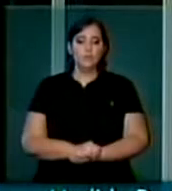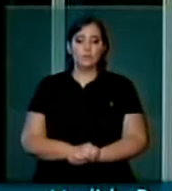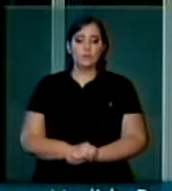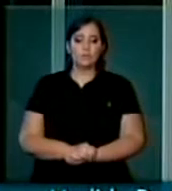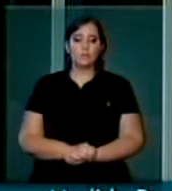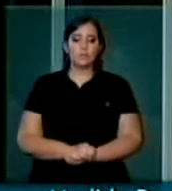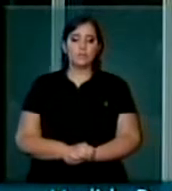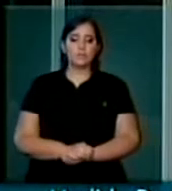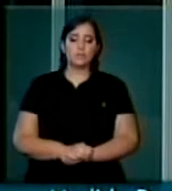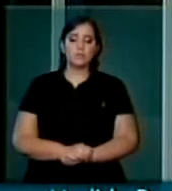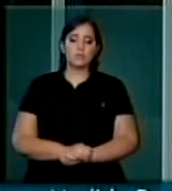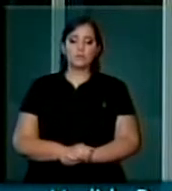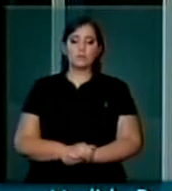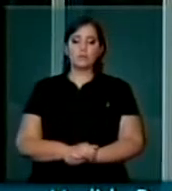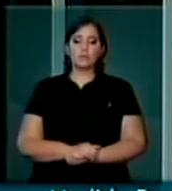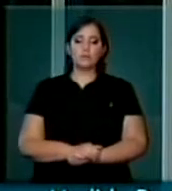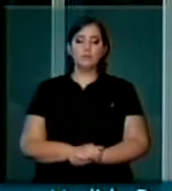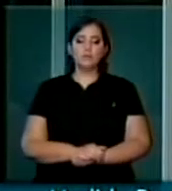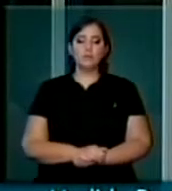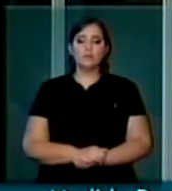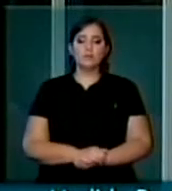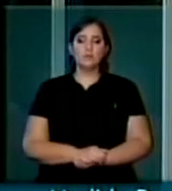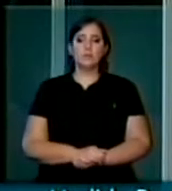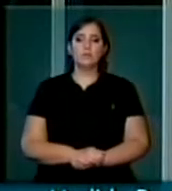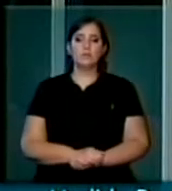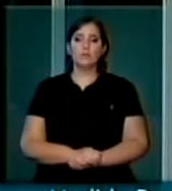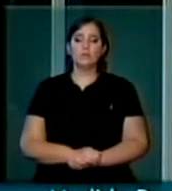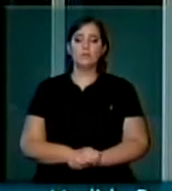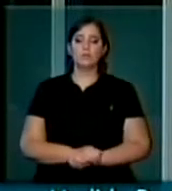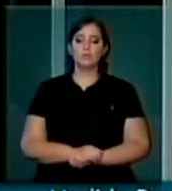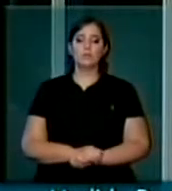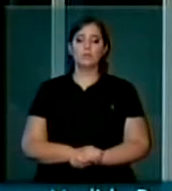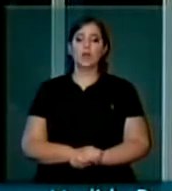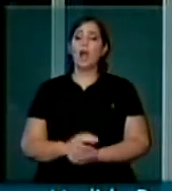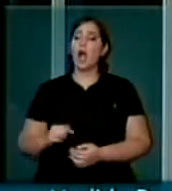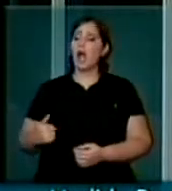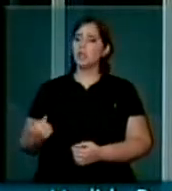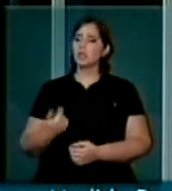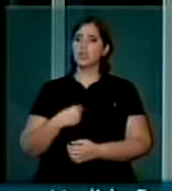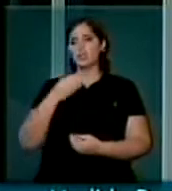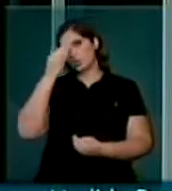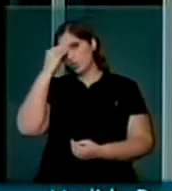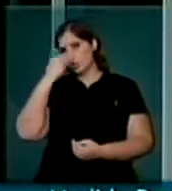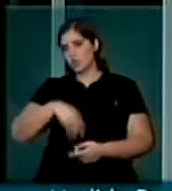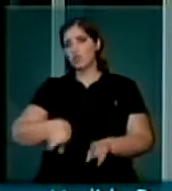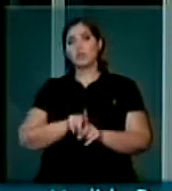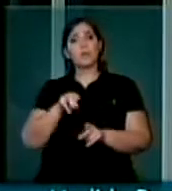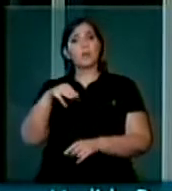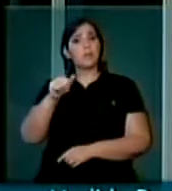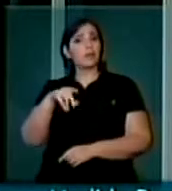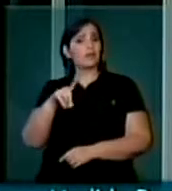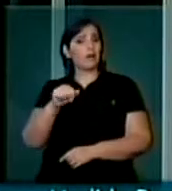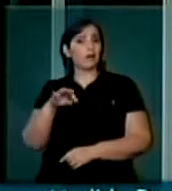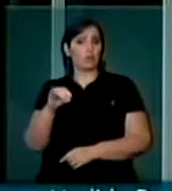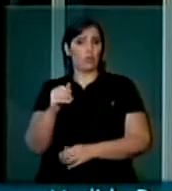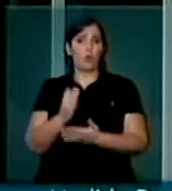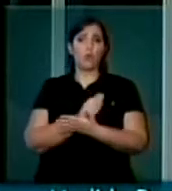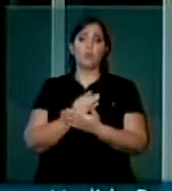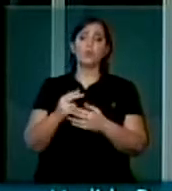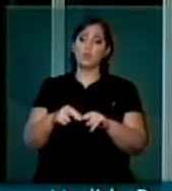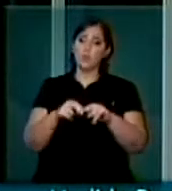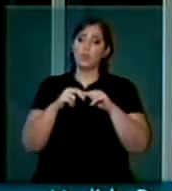Não tem mais como. Eu não vou mais mexer. Estão desistindo até de mandato público, em função